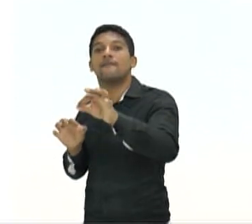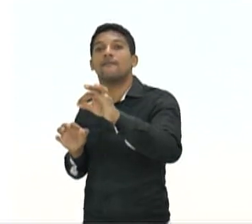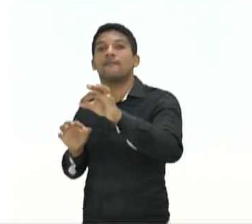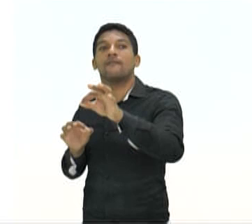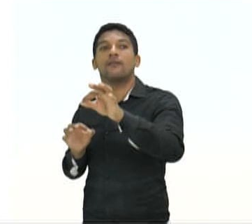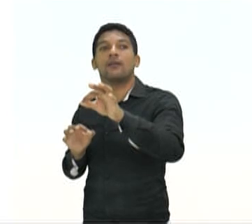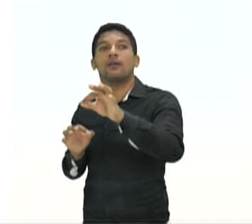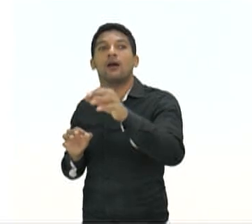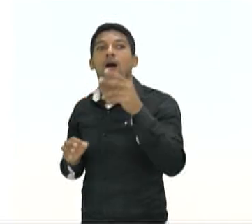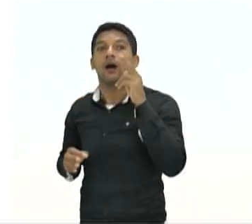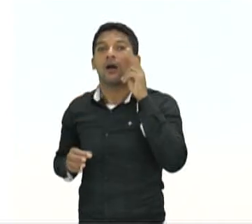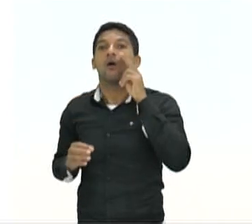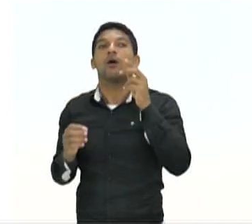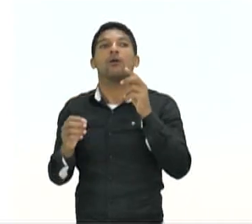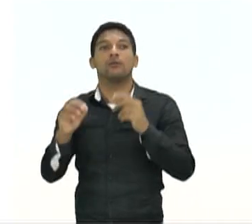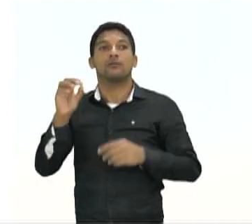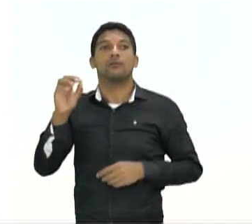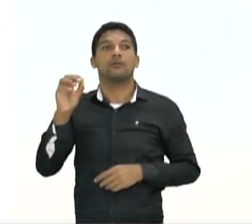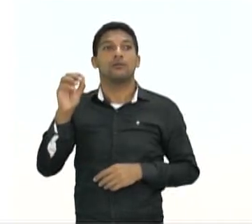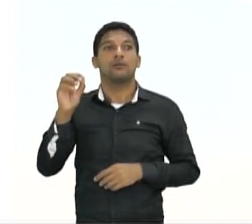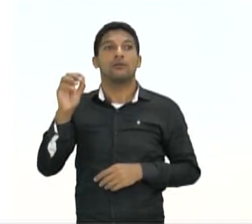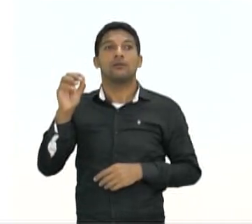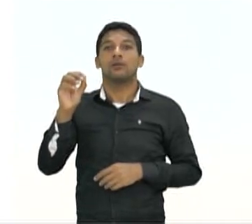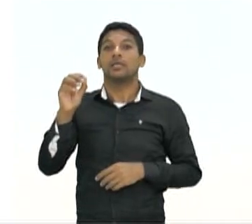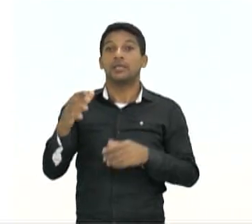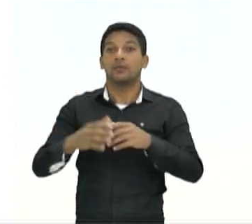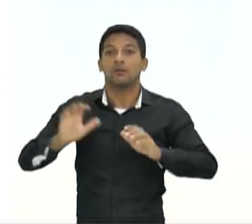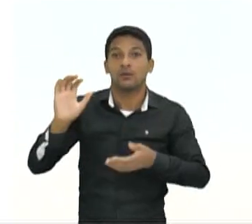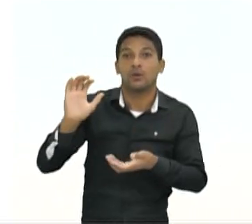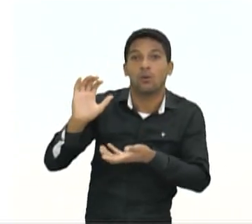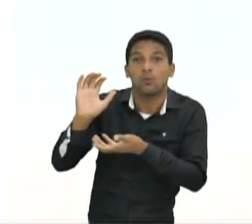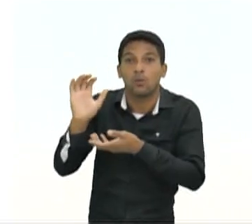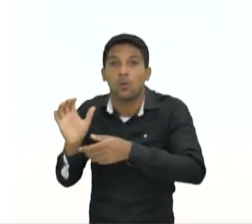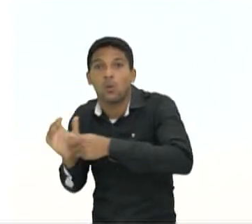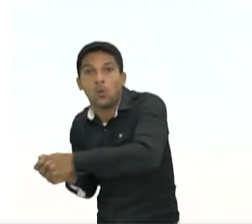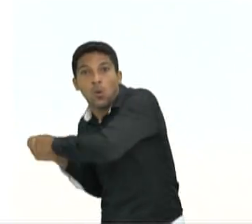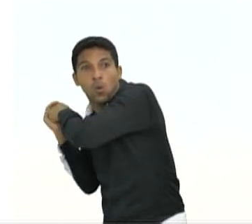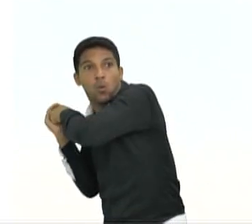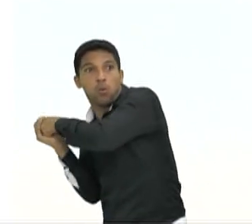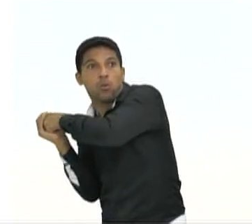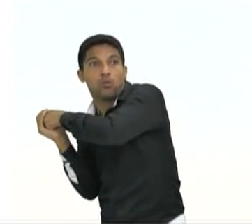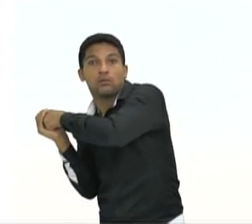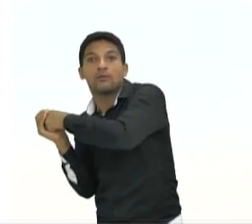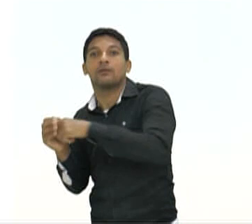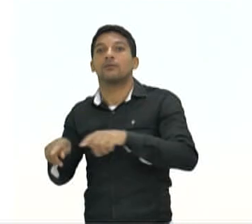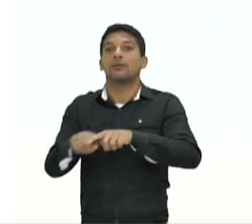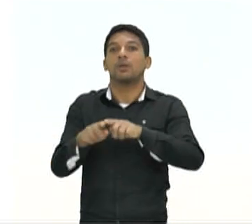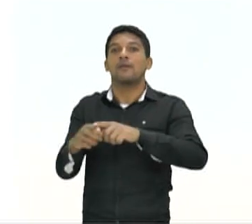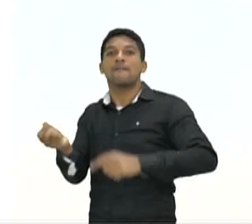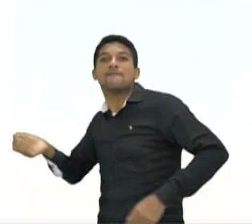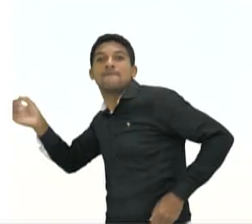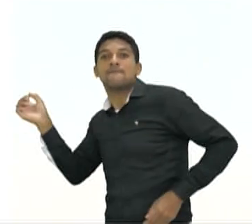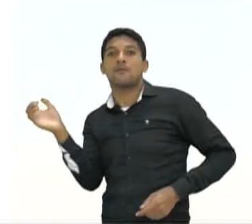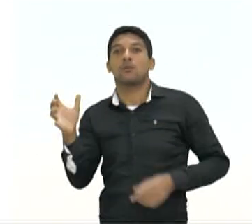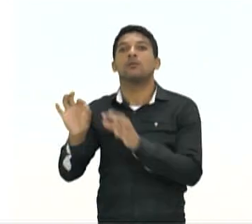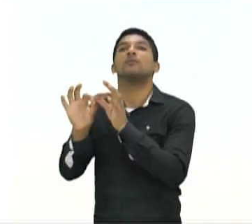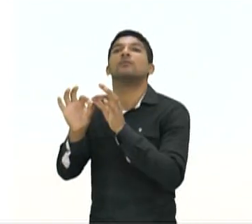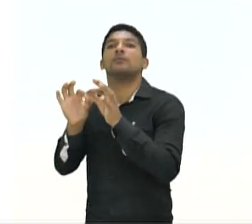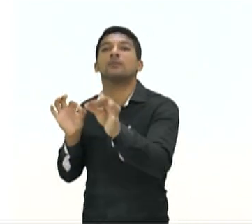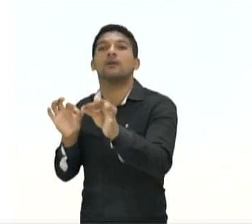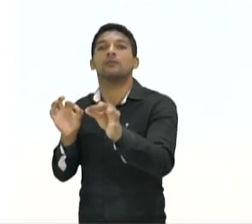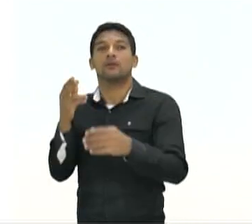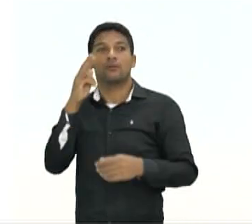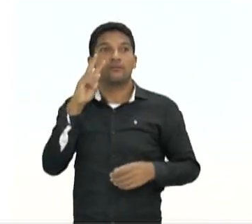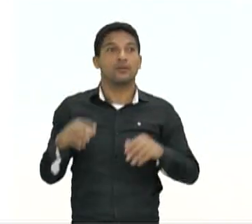B, 18,44 metros. Letra C, 18,50 metros. Letra D, 19 metros.